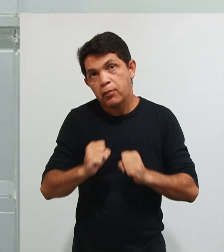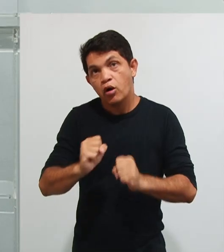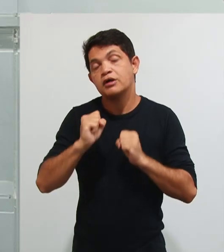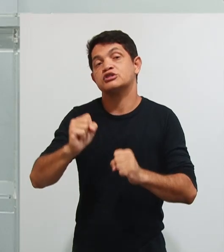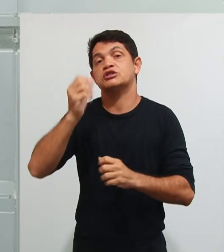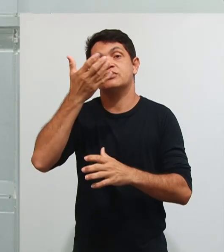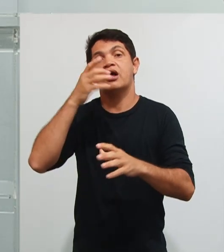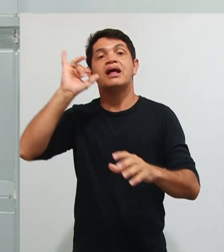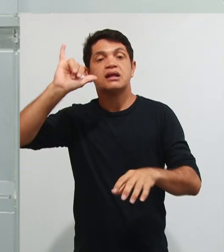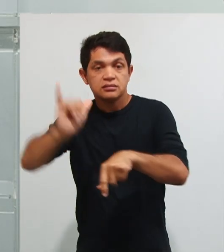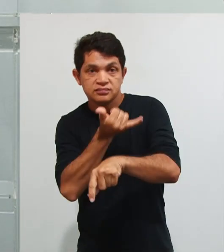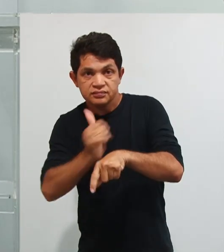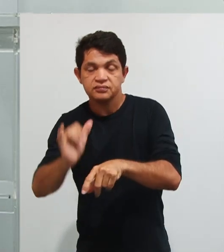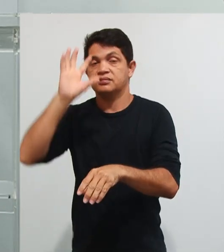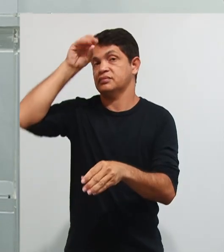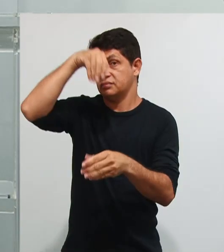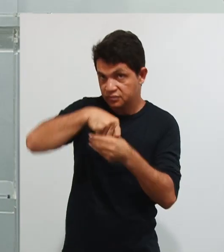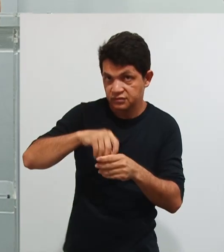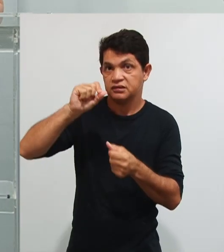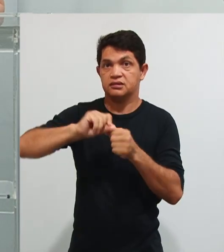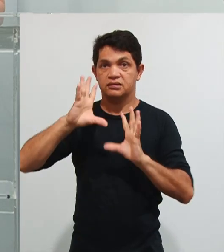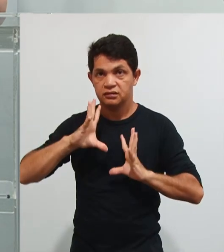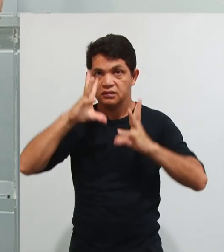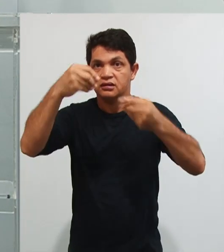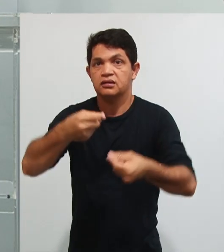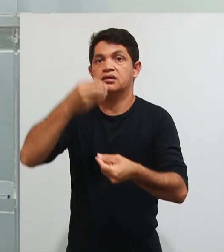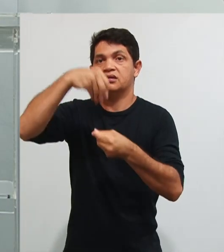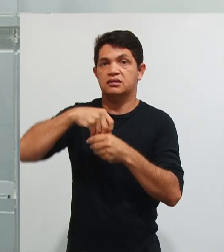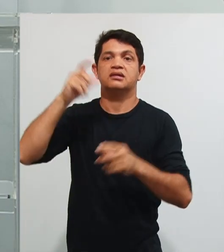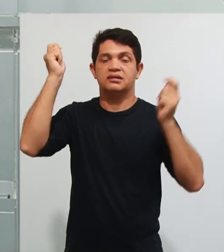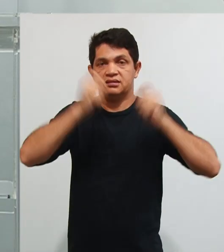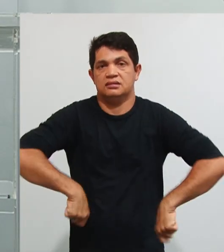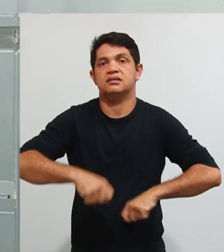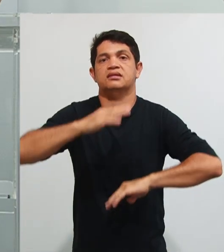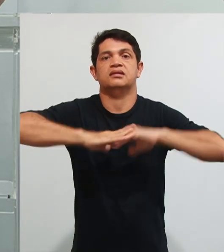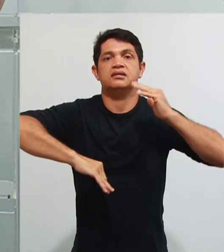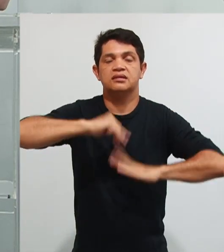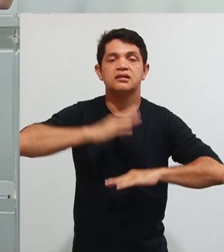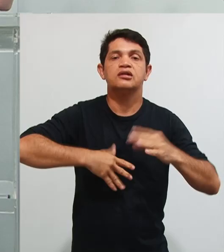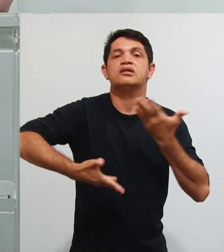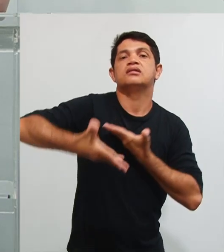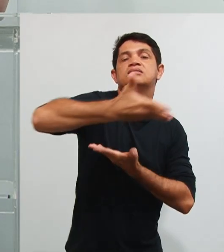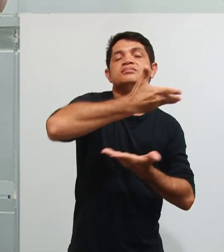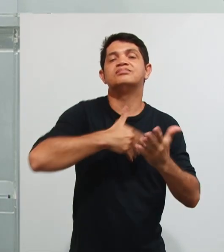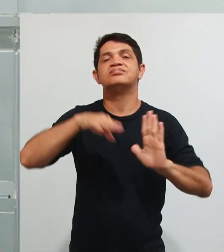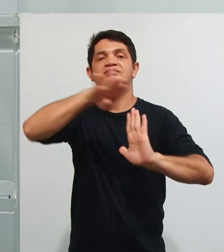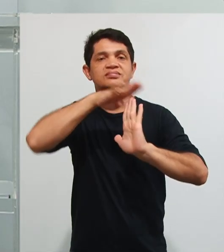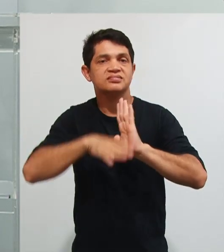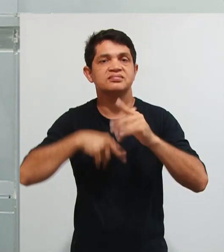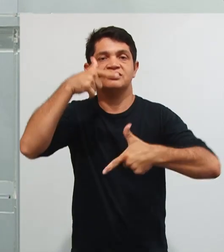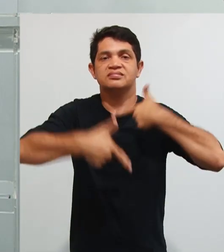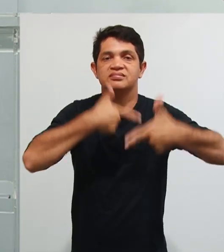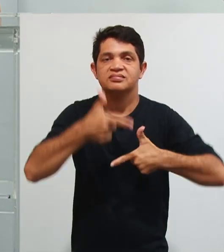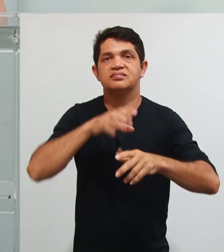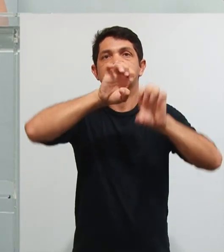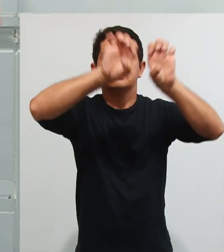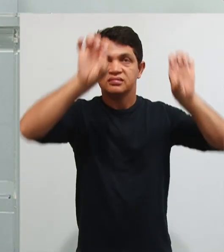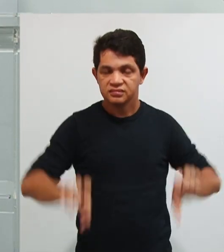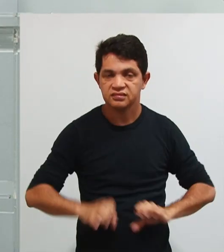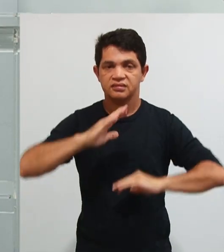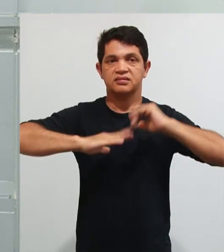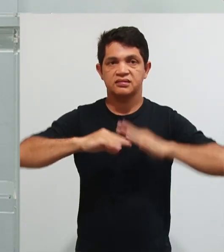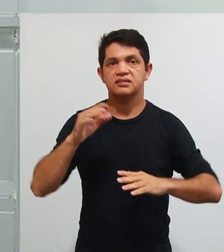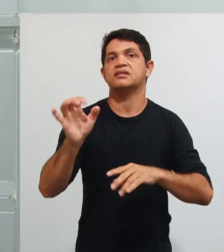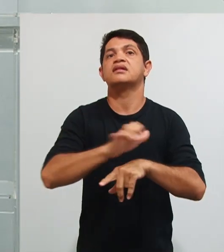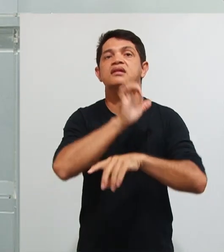e faz-se necessário voltarmos um pouquinho, dar uma paradinha e trabalhar na estrutura estratégica dessa